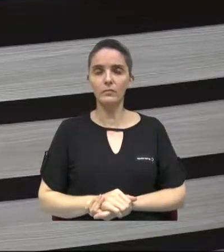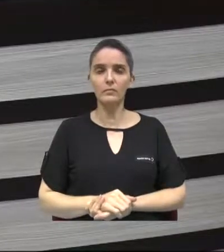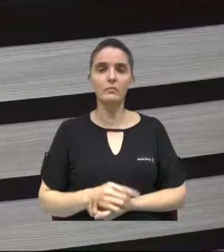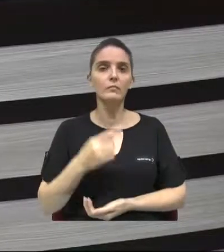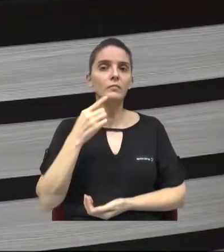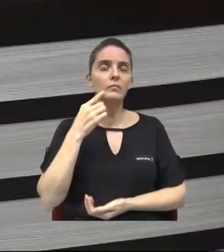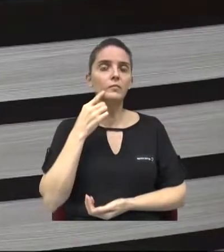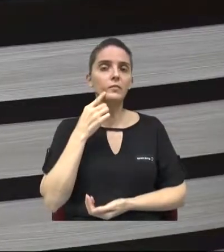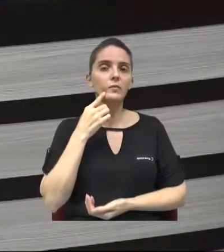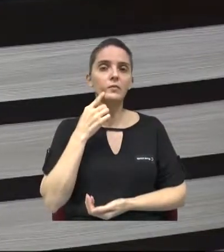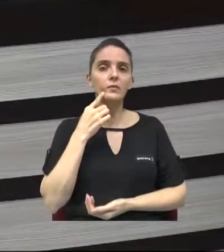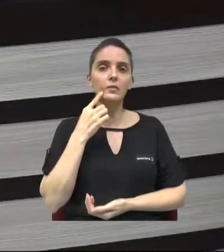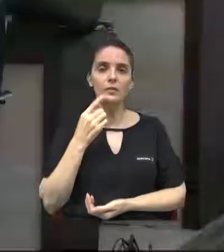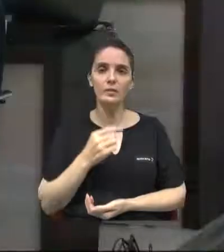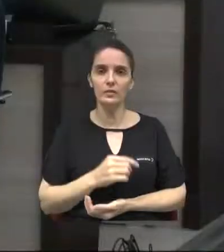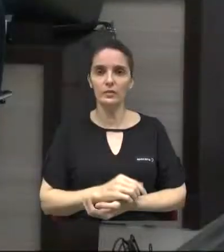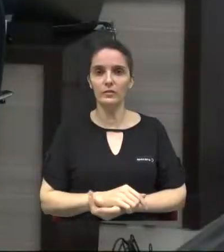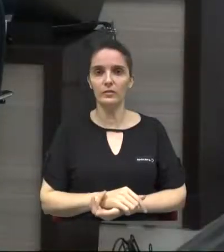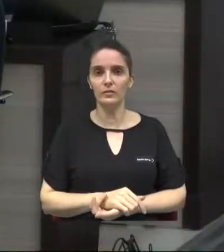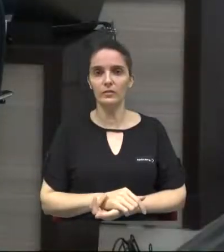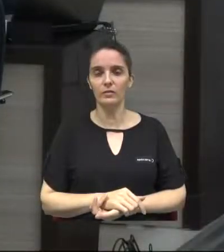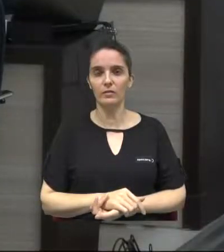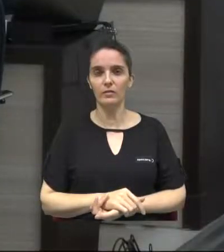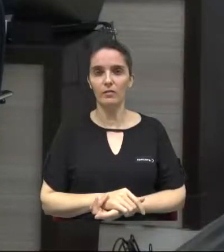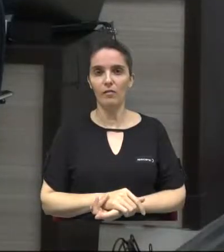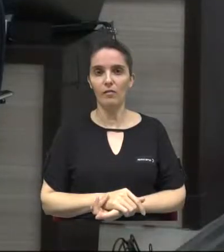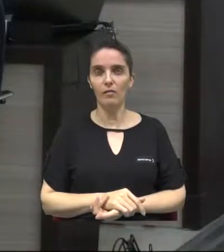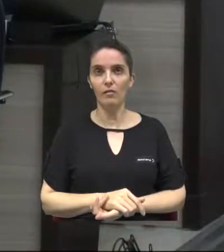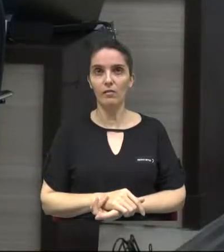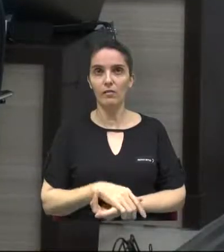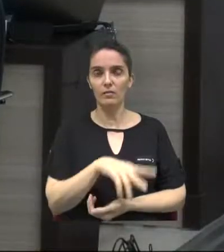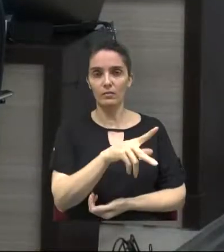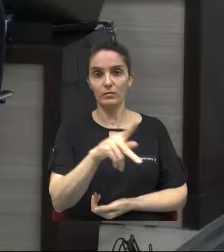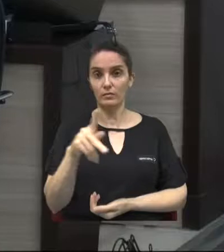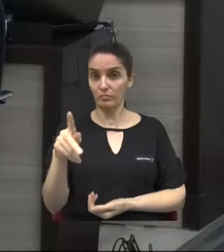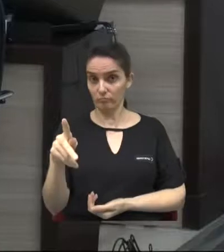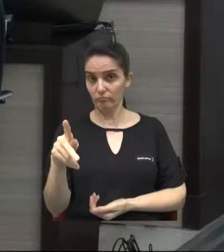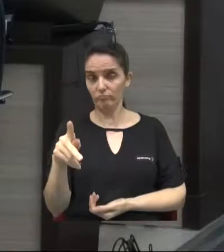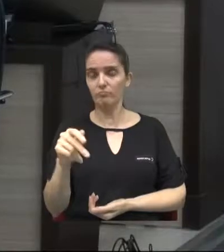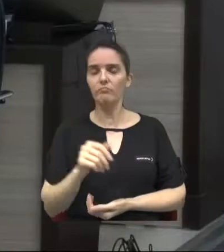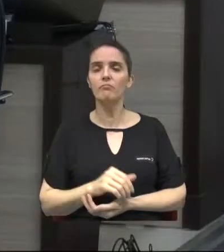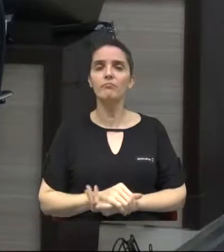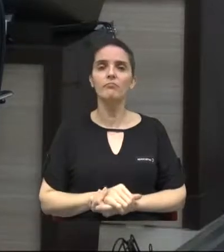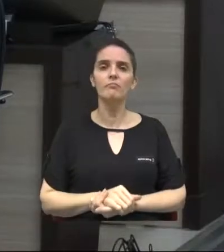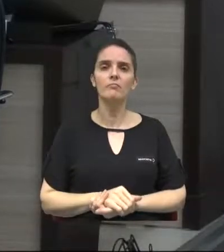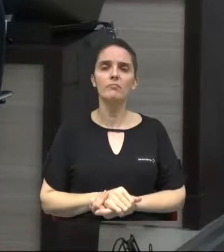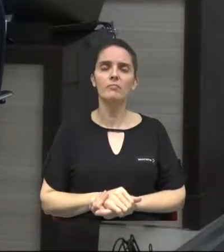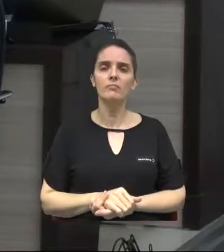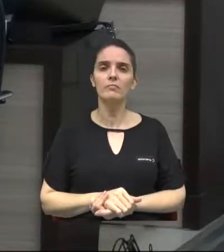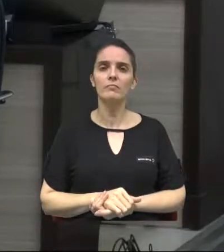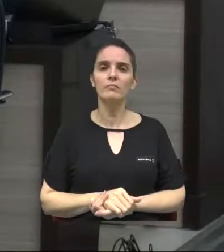vereador Cleiton Silva. Senhora presidente, nobres pares, público presente,